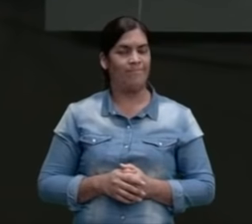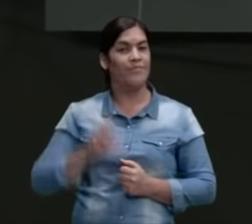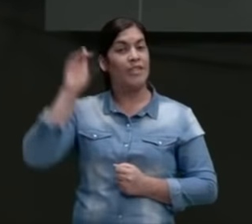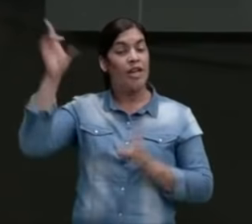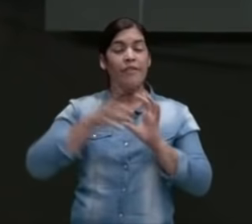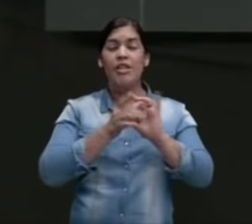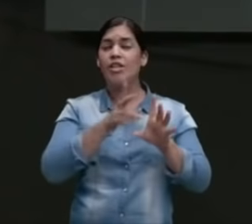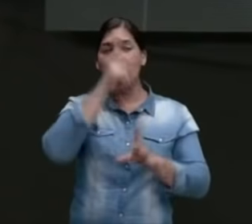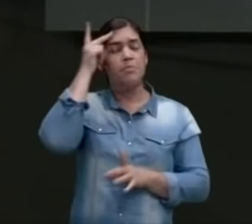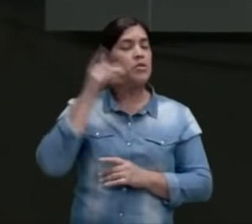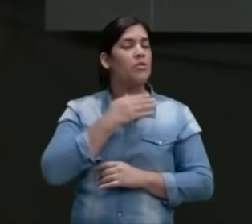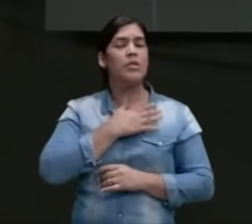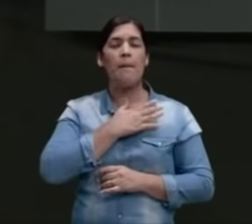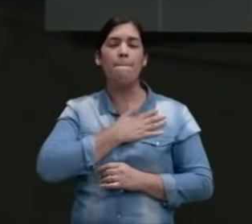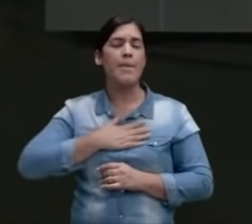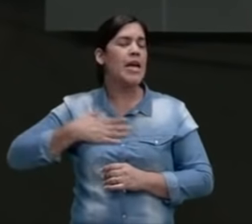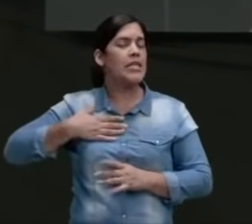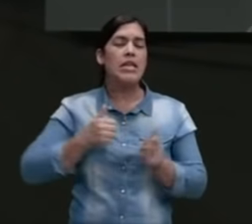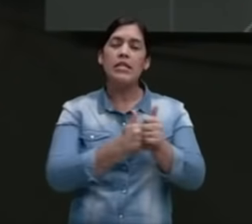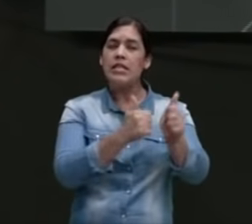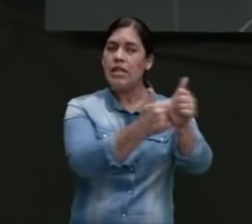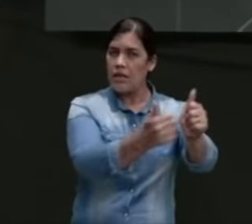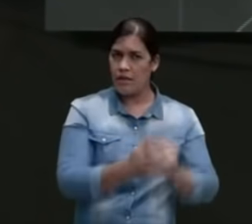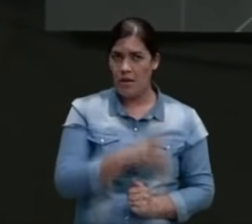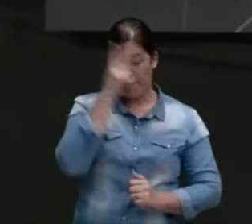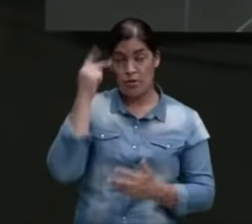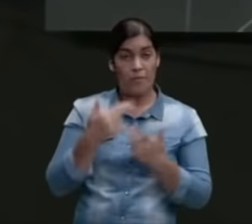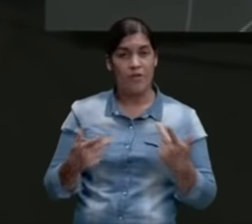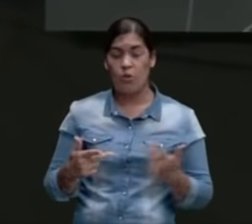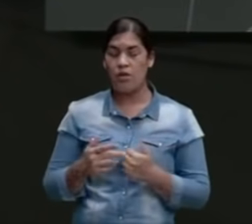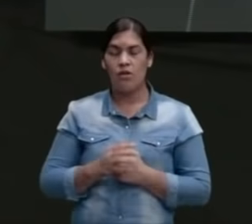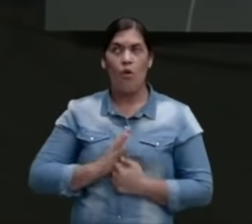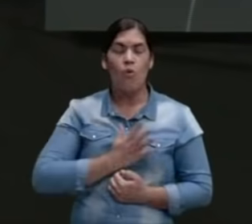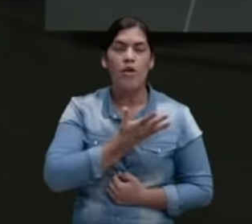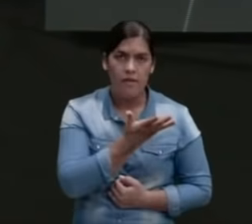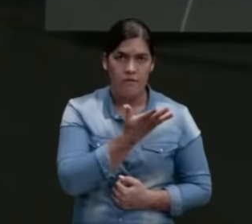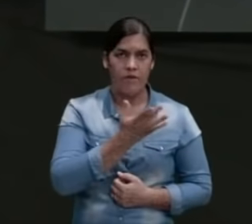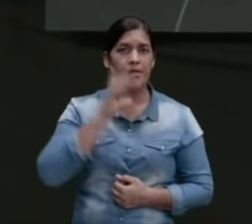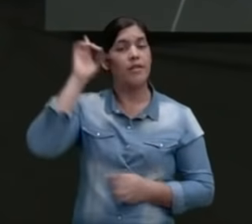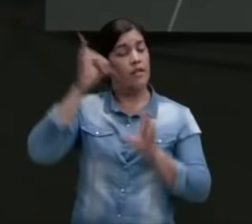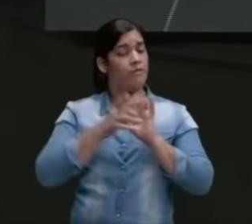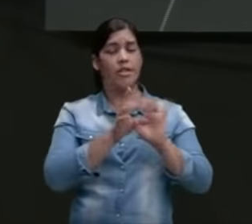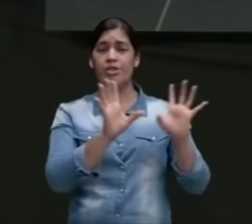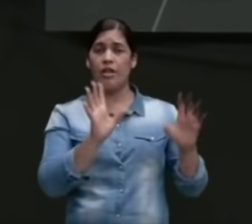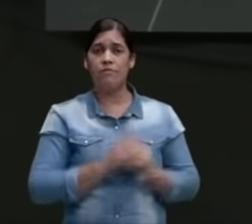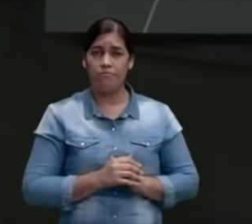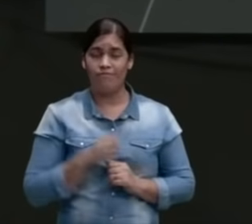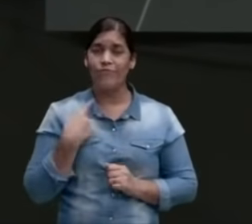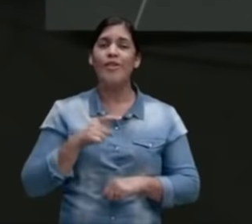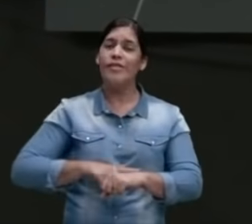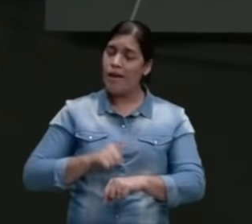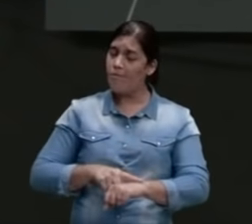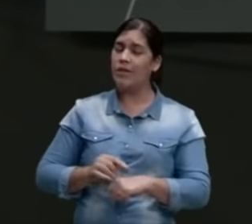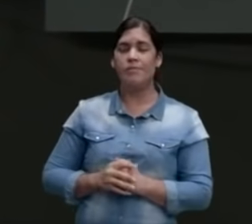pessoas sigam seus próprios prazeres, e as pessoas comecem a fazer coisas abomináveis, e Deus vai deixar. Então nós estamos vivendo essa época, irmãos,